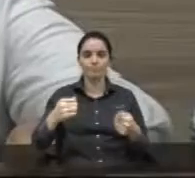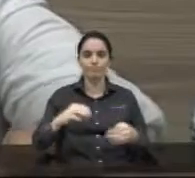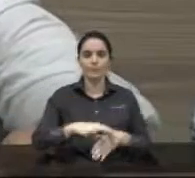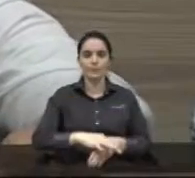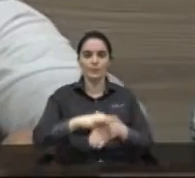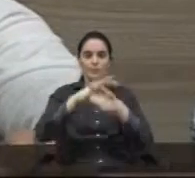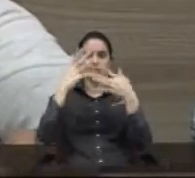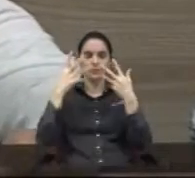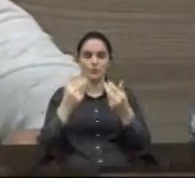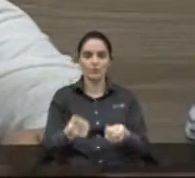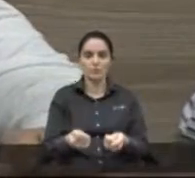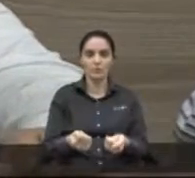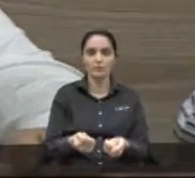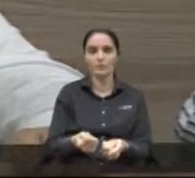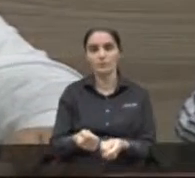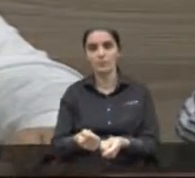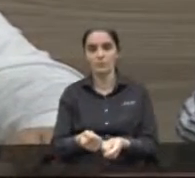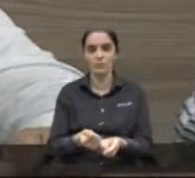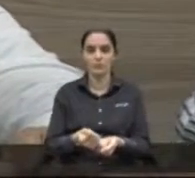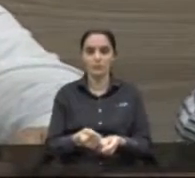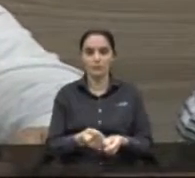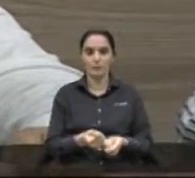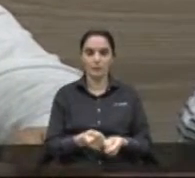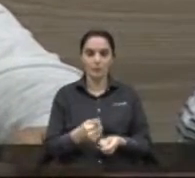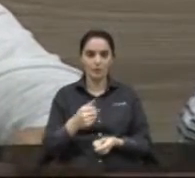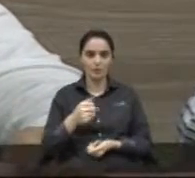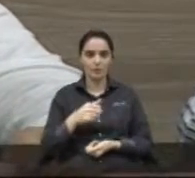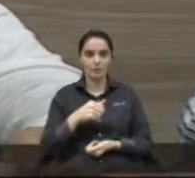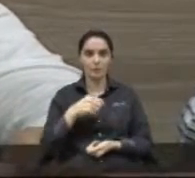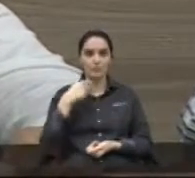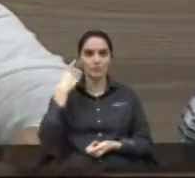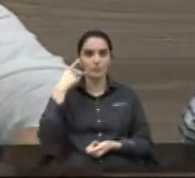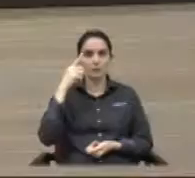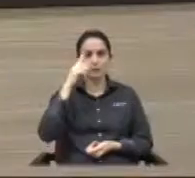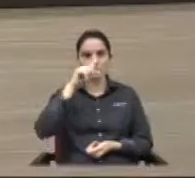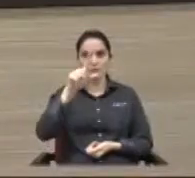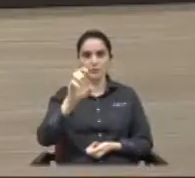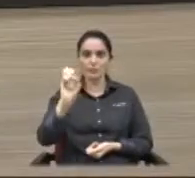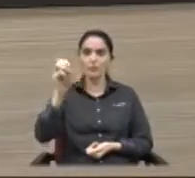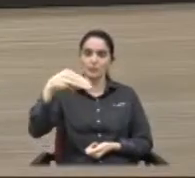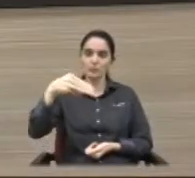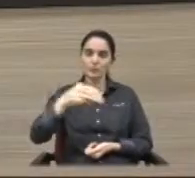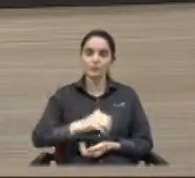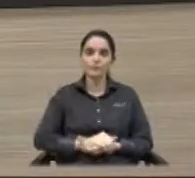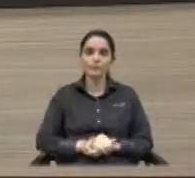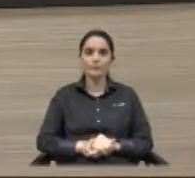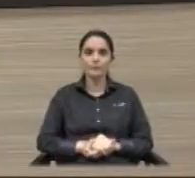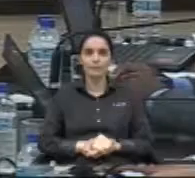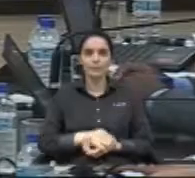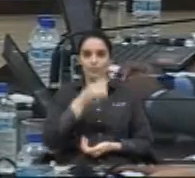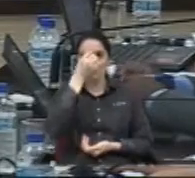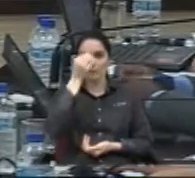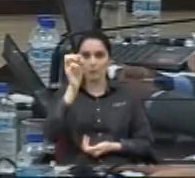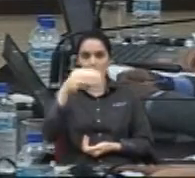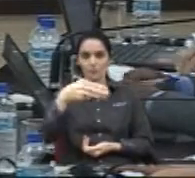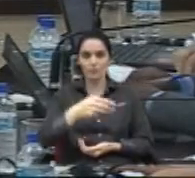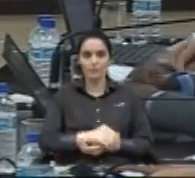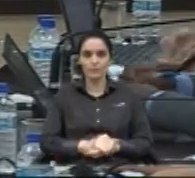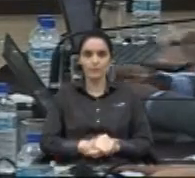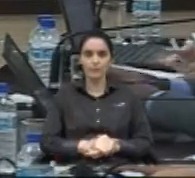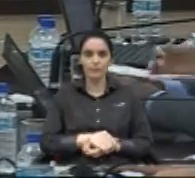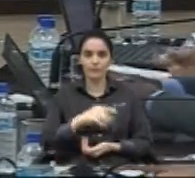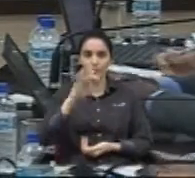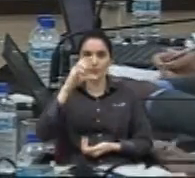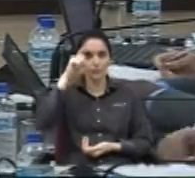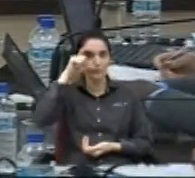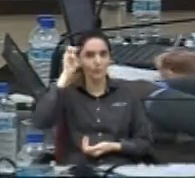os líderes, ou seja, a deliberação das lideranças. Vereador Zé Damix? Sim. Vereador Jim? Sim. Vereador